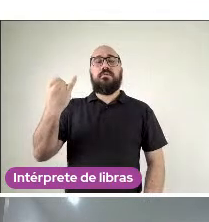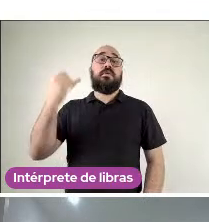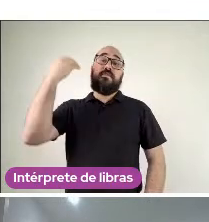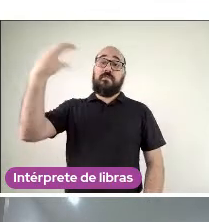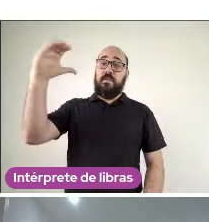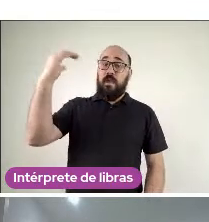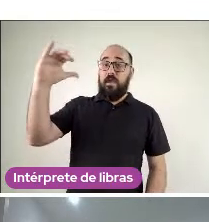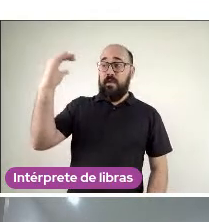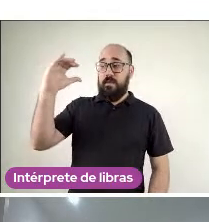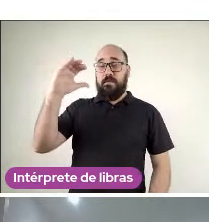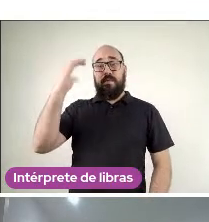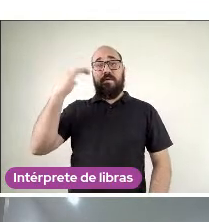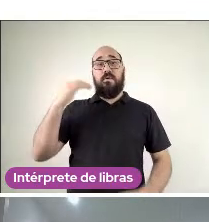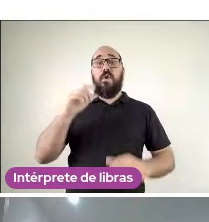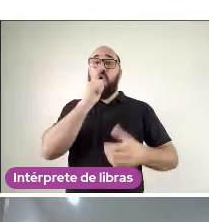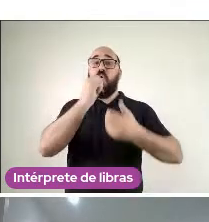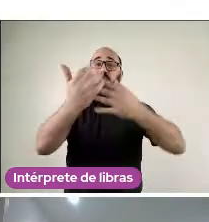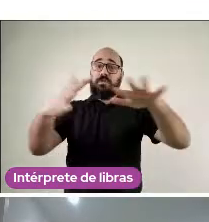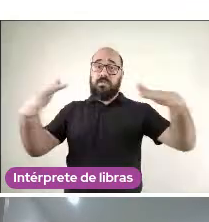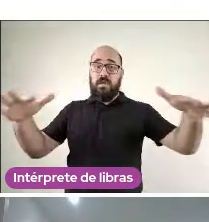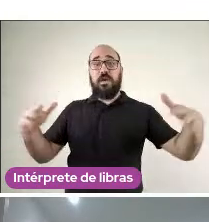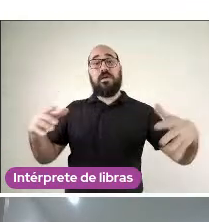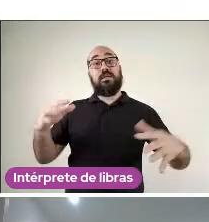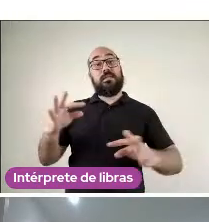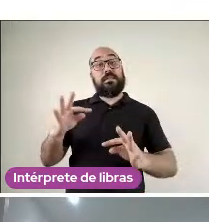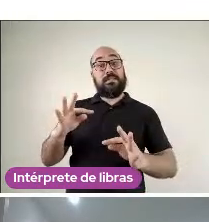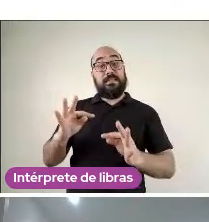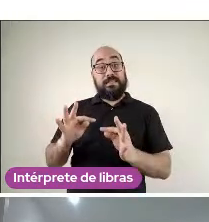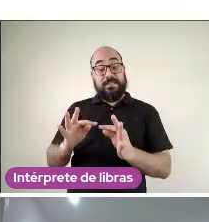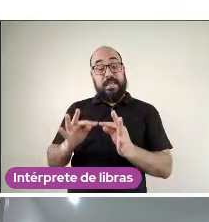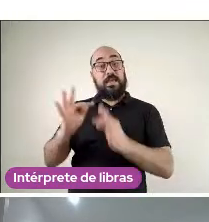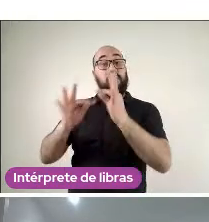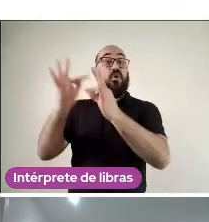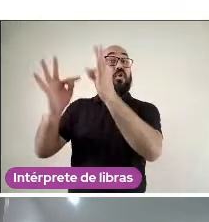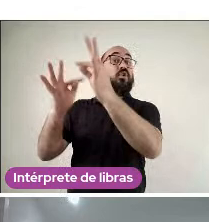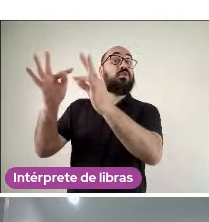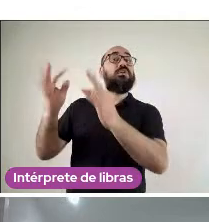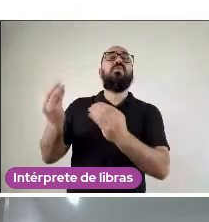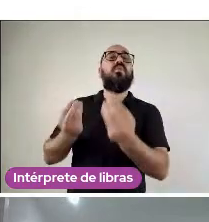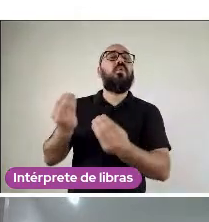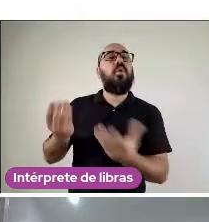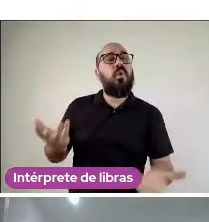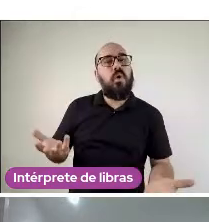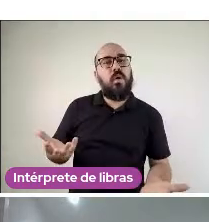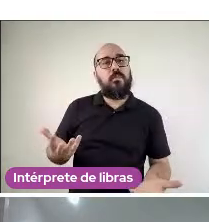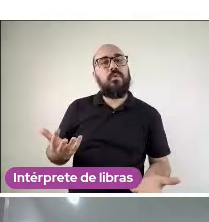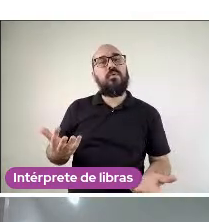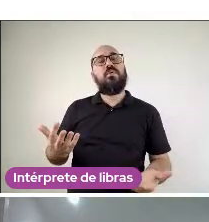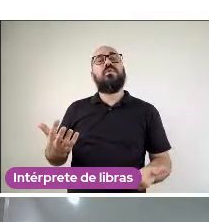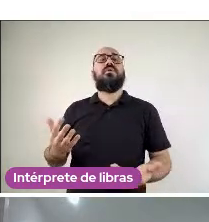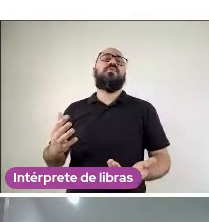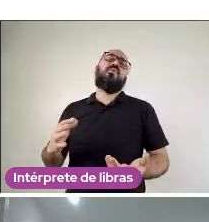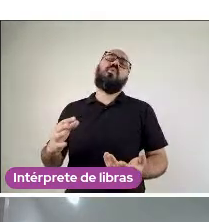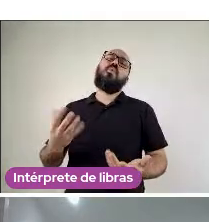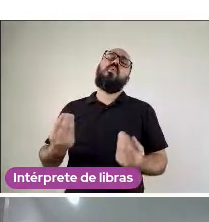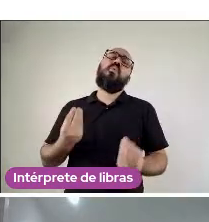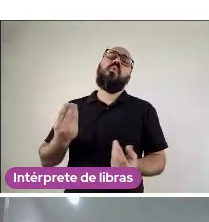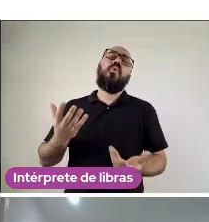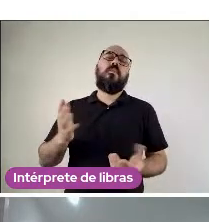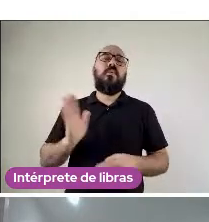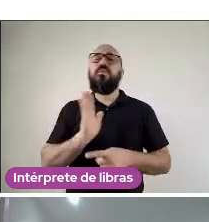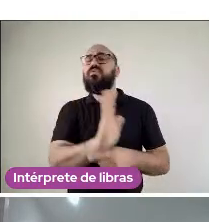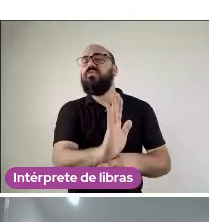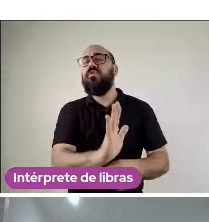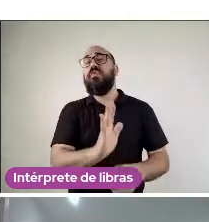e da tecnologia, a importância do setor privado participando com essa tecnologia, a importância